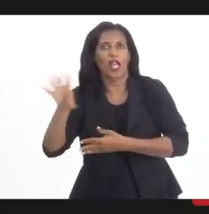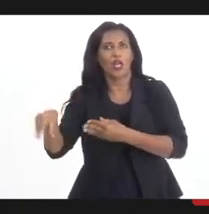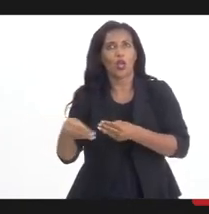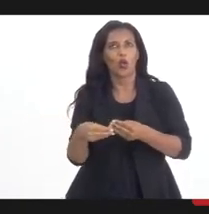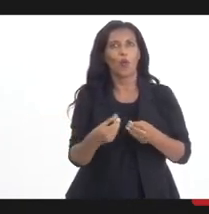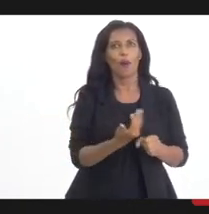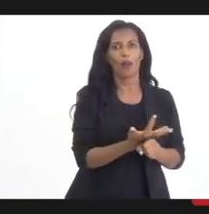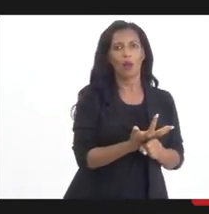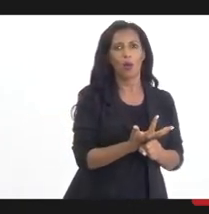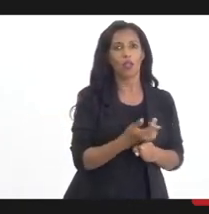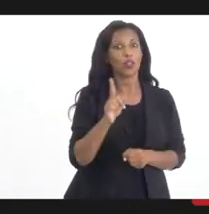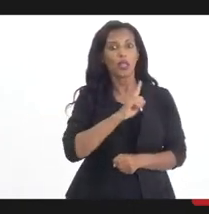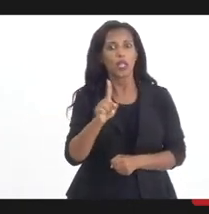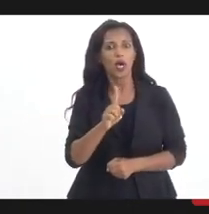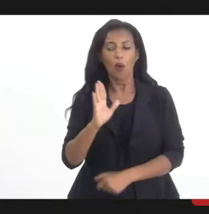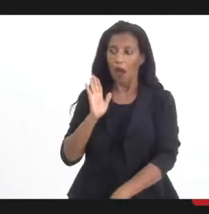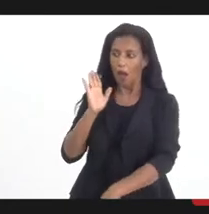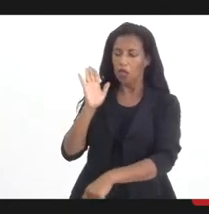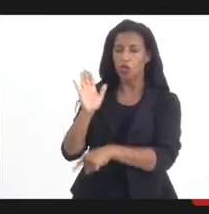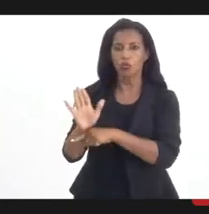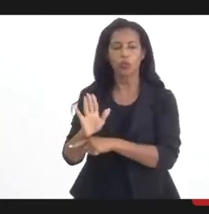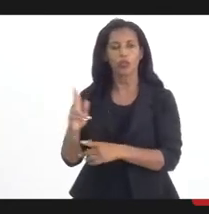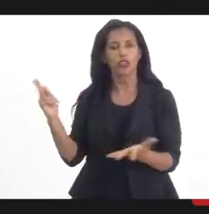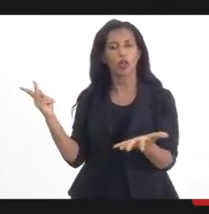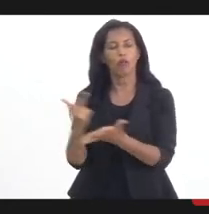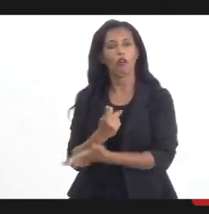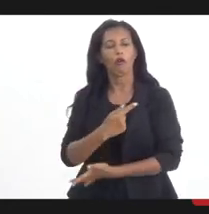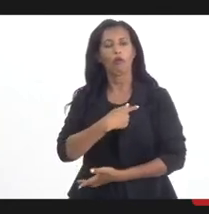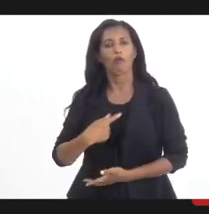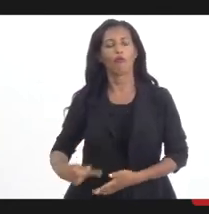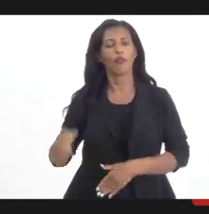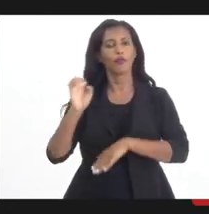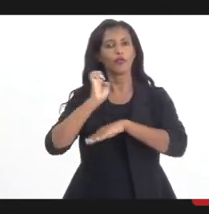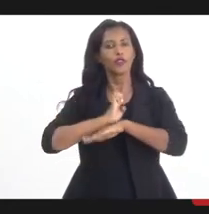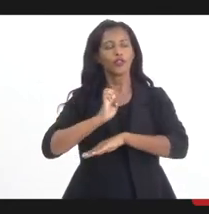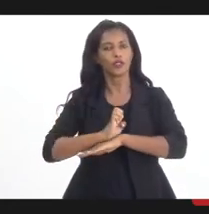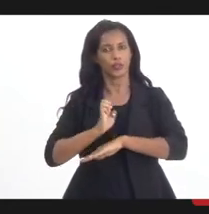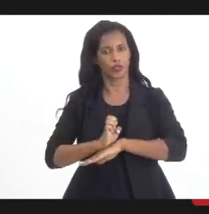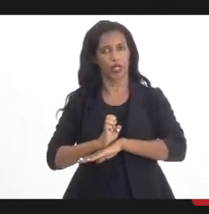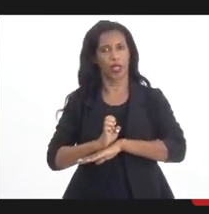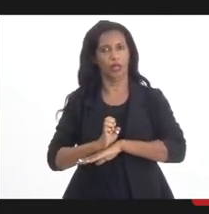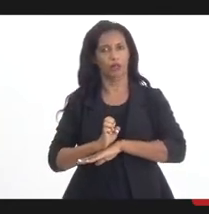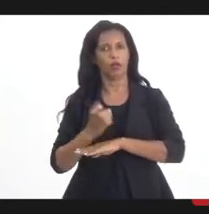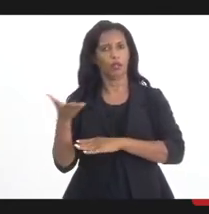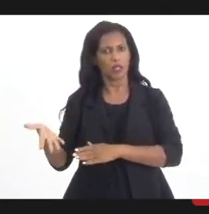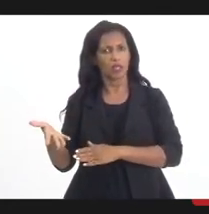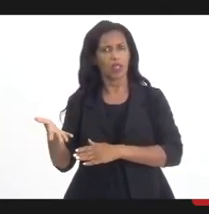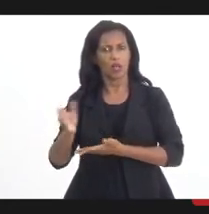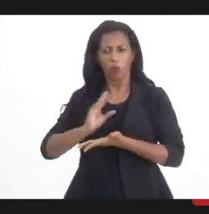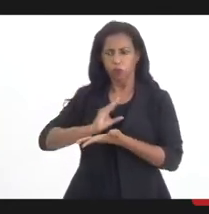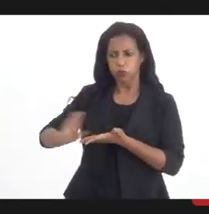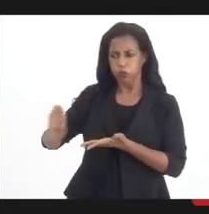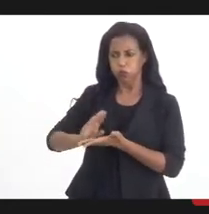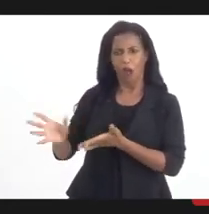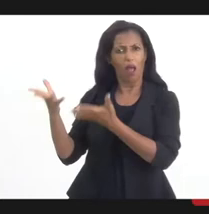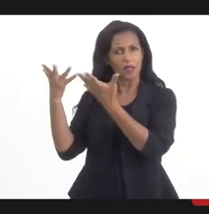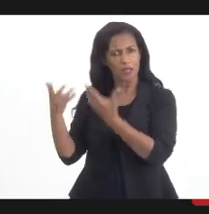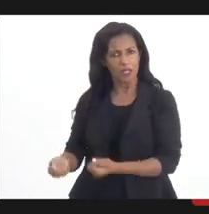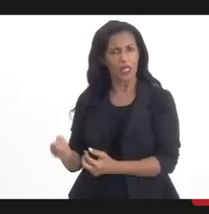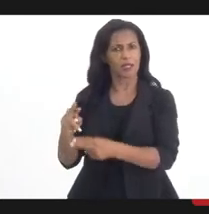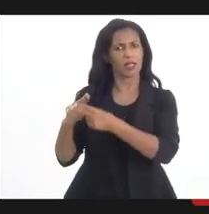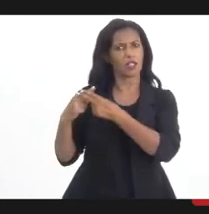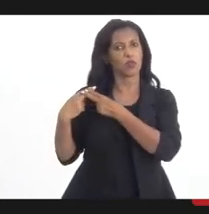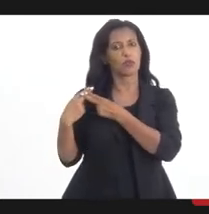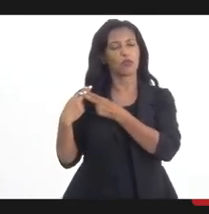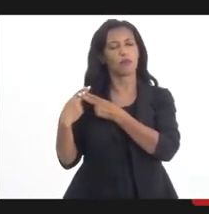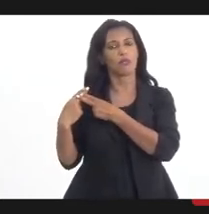UERJ. Não, a salvação tinha que ser o governo do Estado, que é a sua entidade mantenedora, assumi-la integralmente e